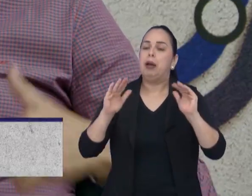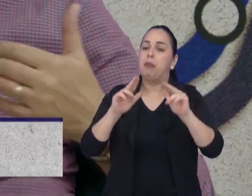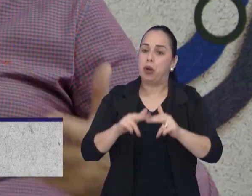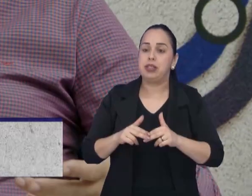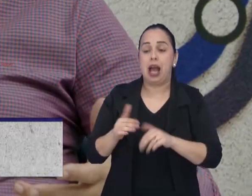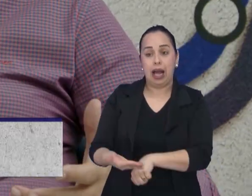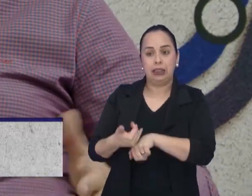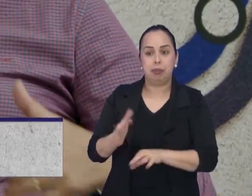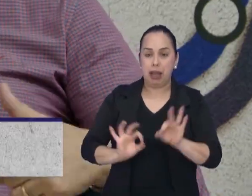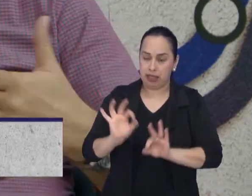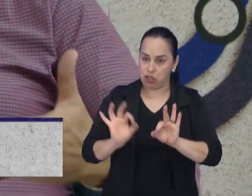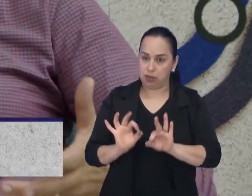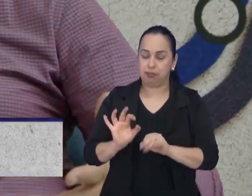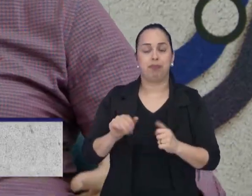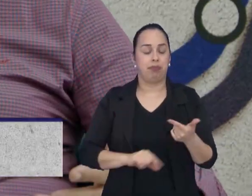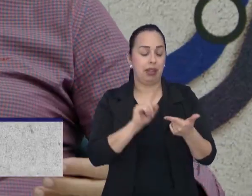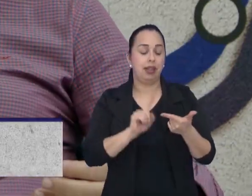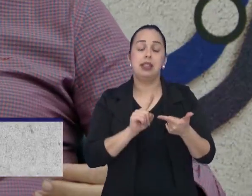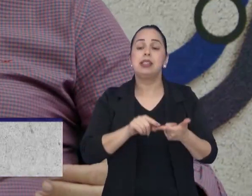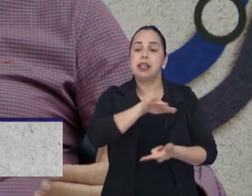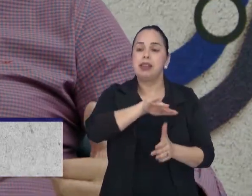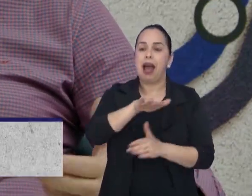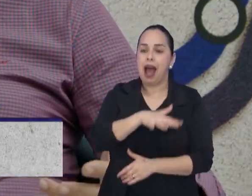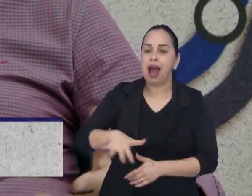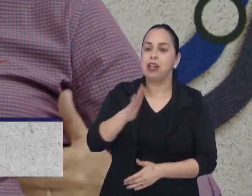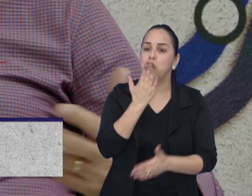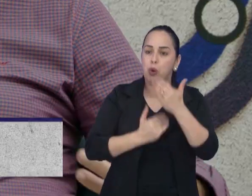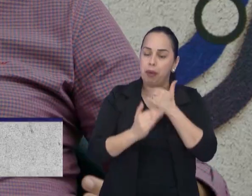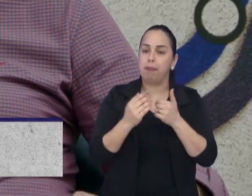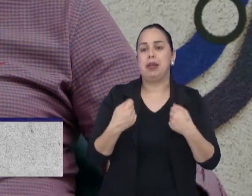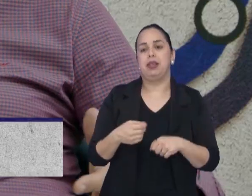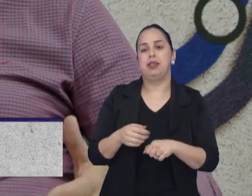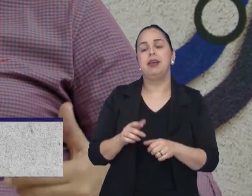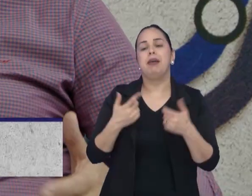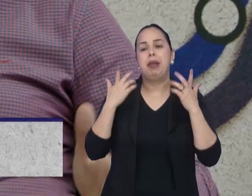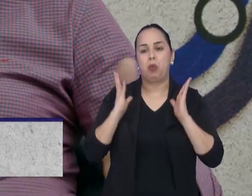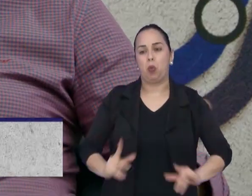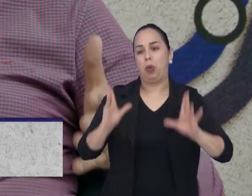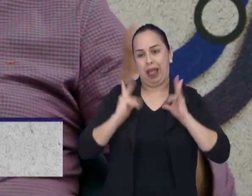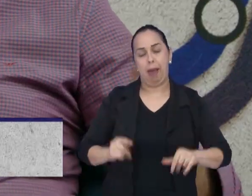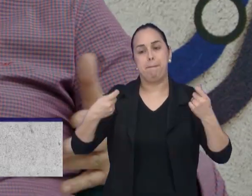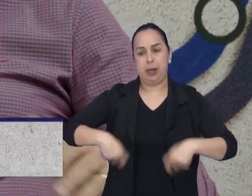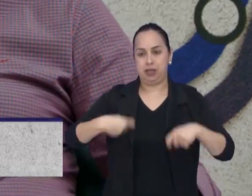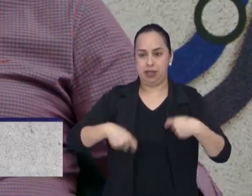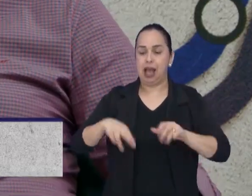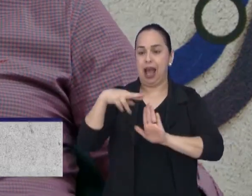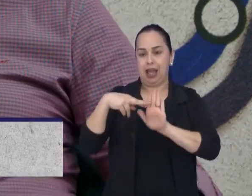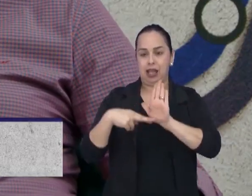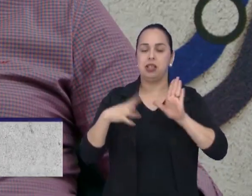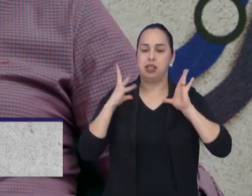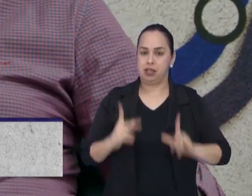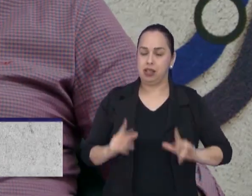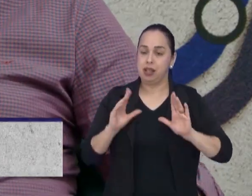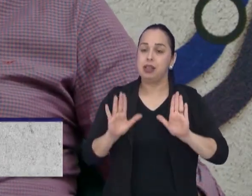Pensado. Outra coisa, se for na área de alimentação, você tem que tomar os cuidados de higiene também, né? Completos. Isso tudo tem